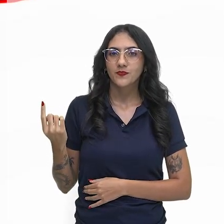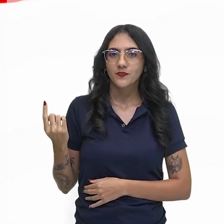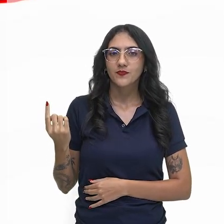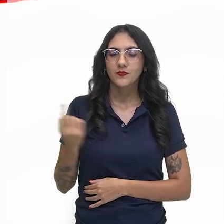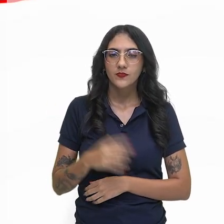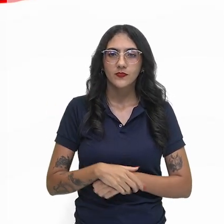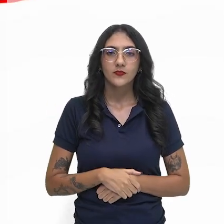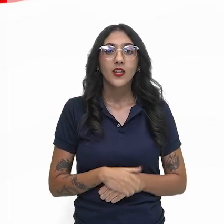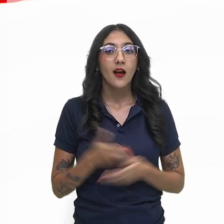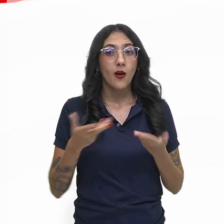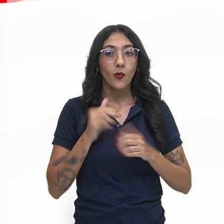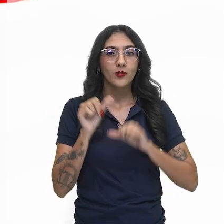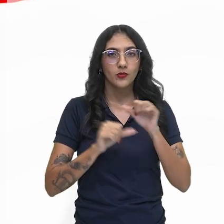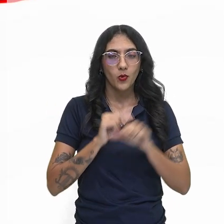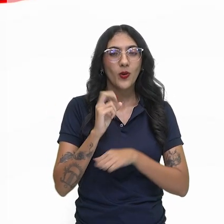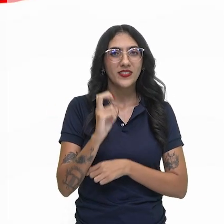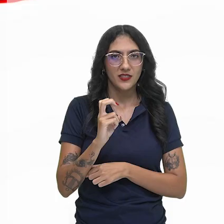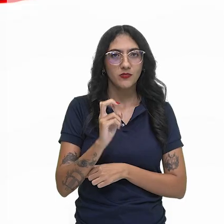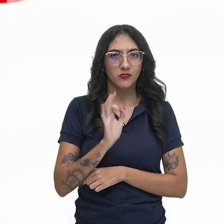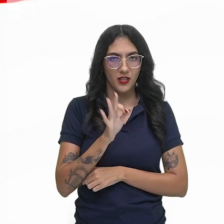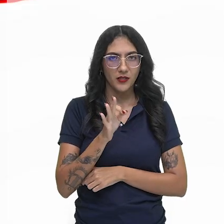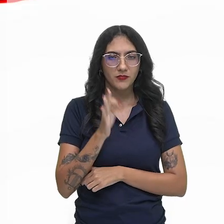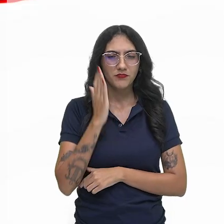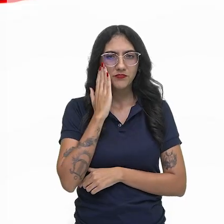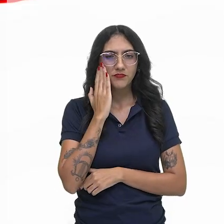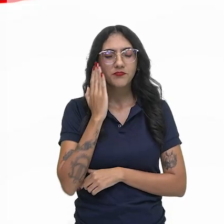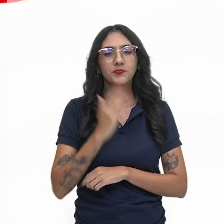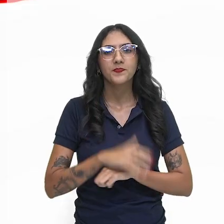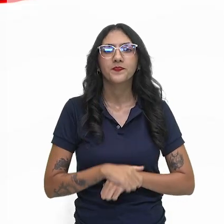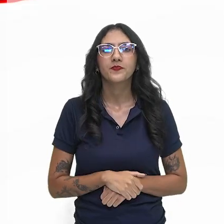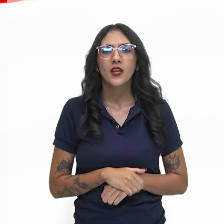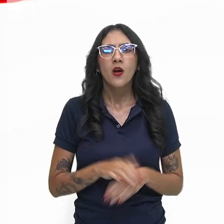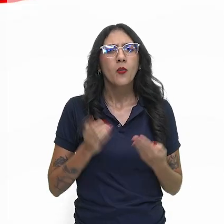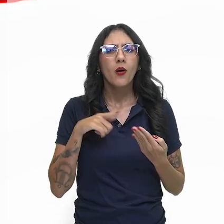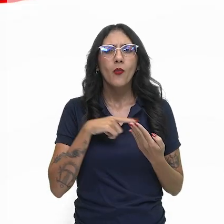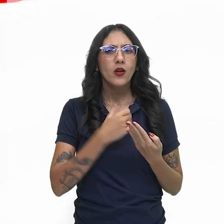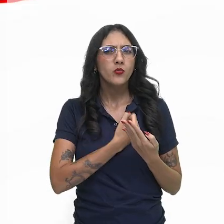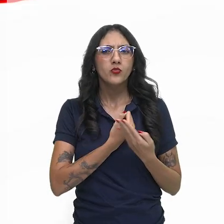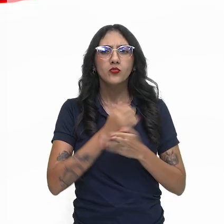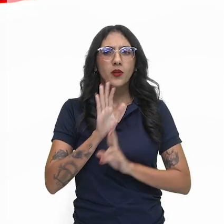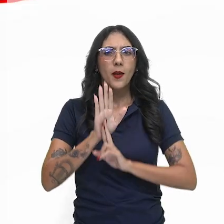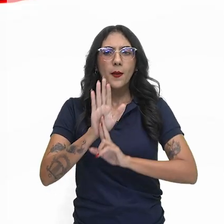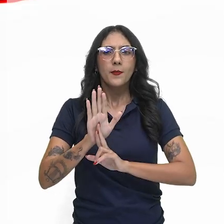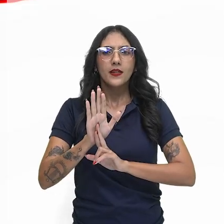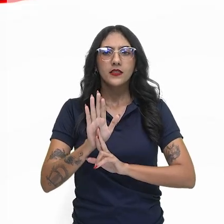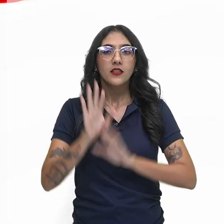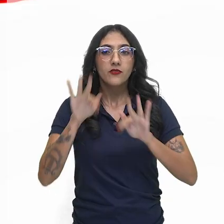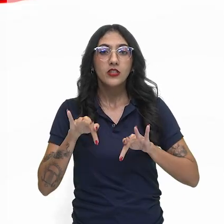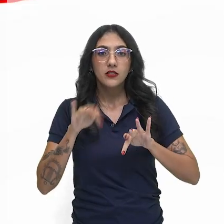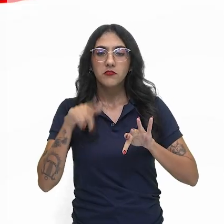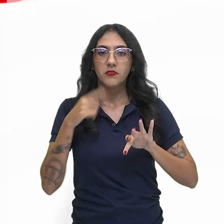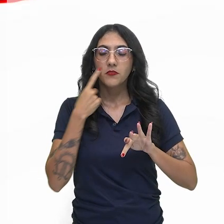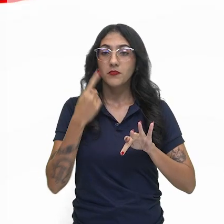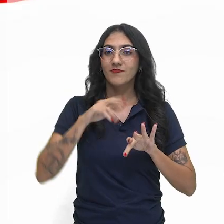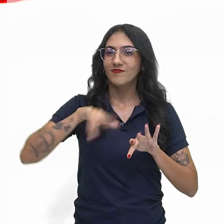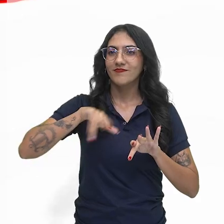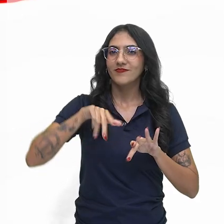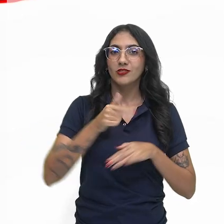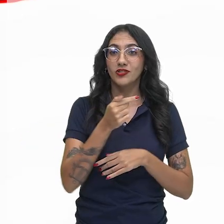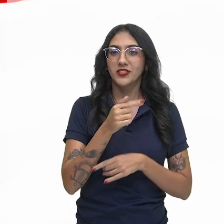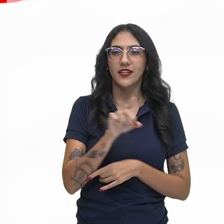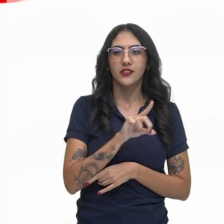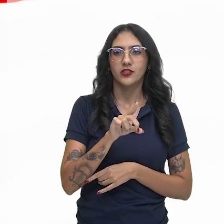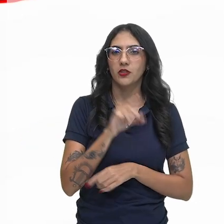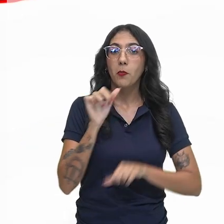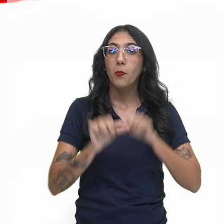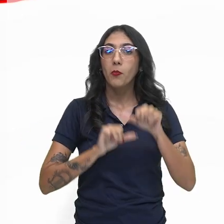são? Agora são 5. Qual é o duvidoso? Veja que agora o duvidoso não é mais o 7. O algarismo duvidoso